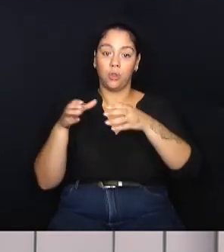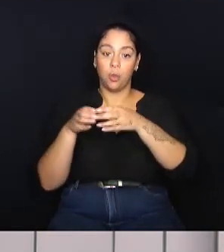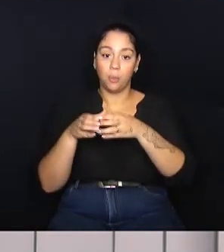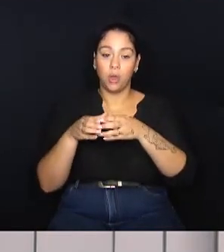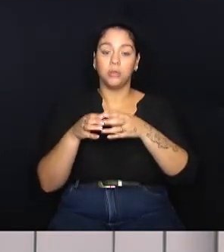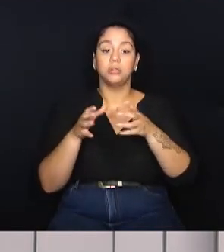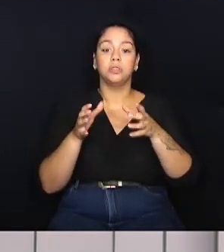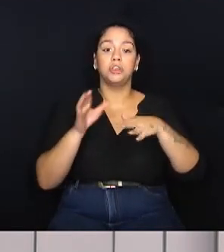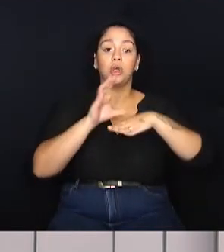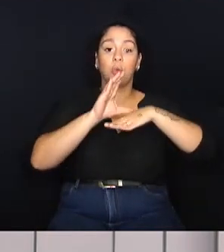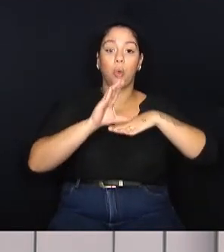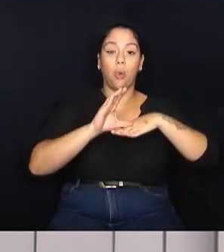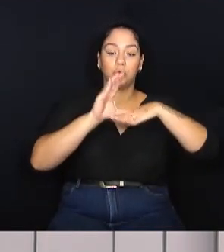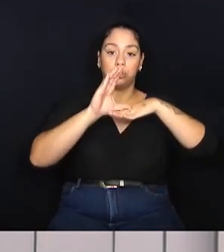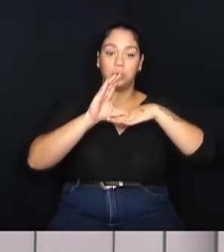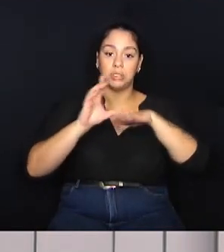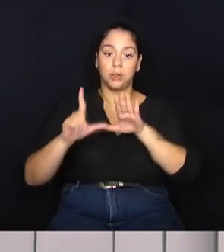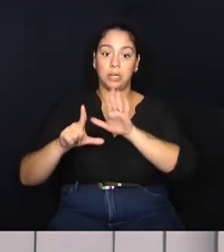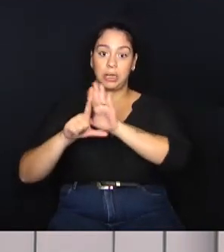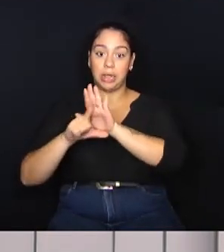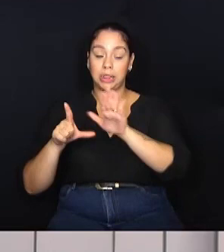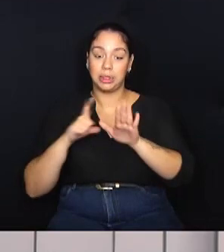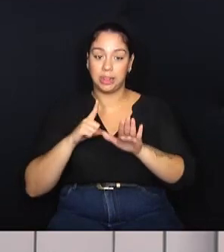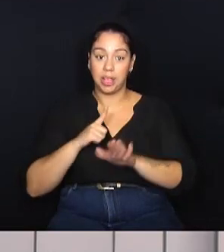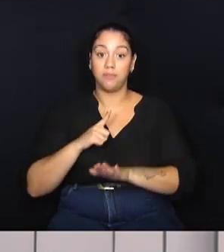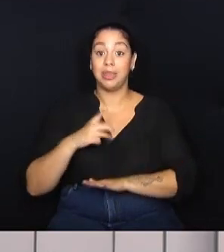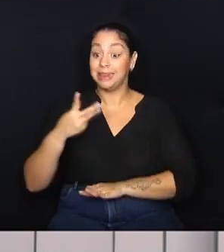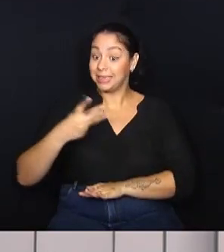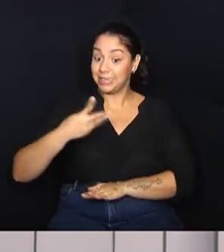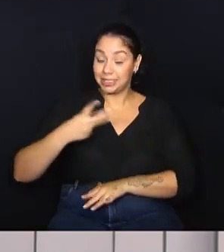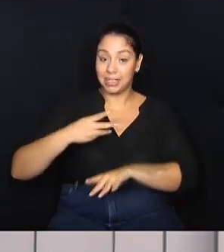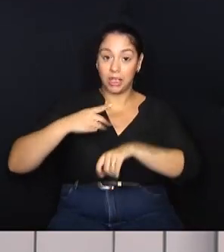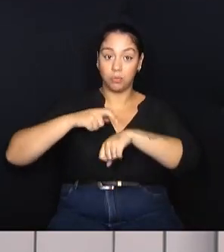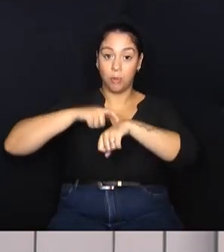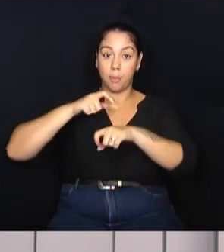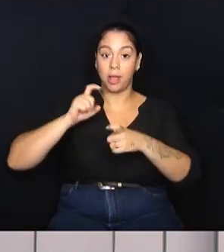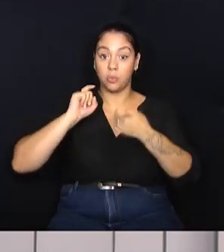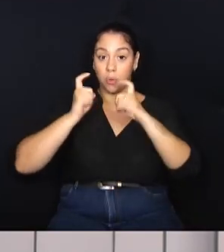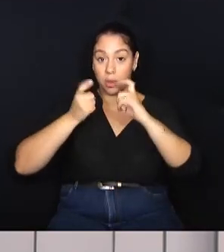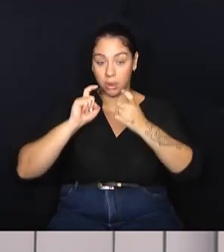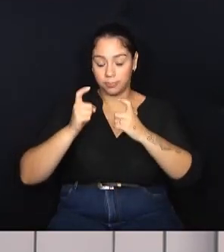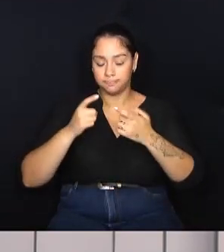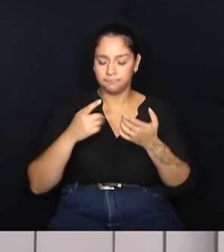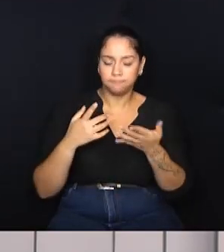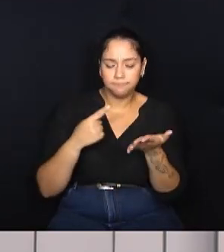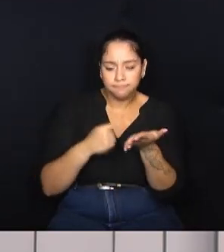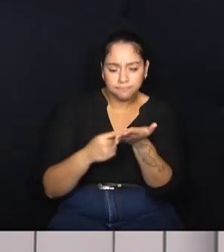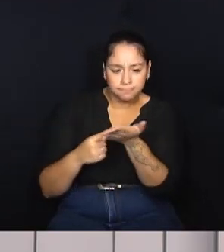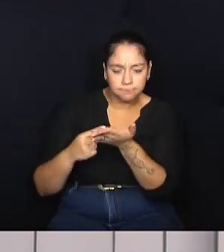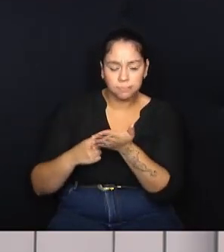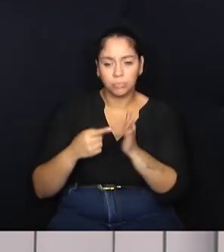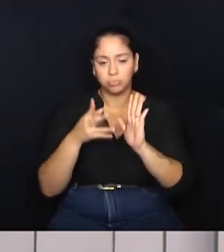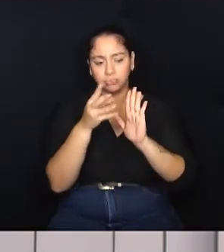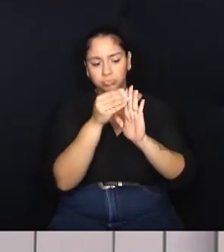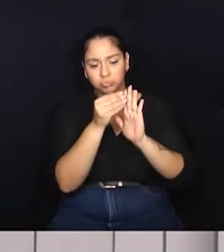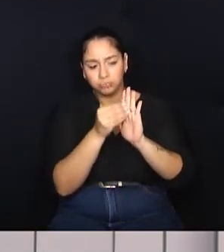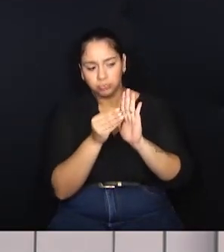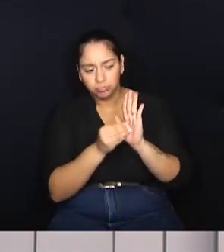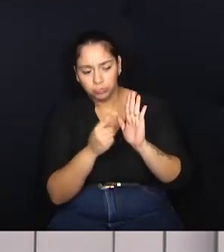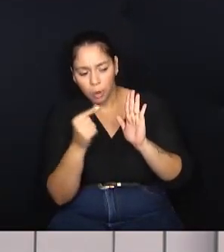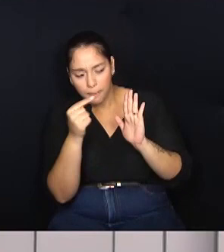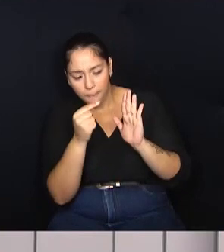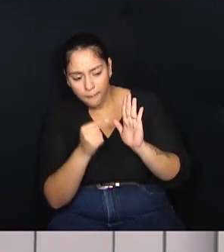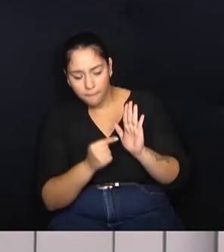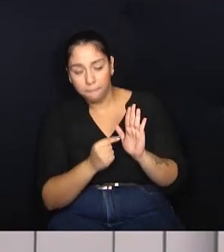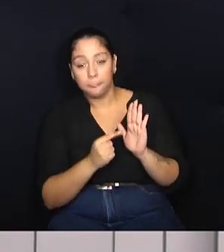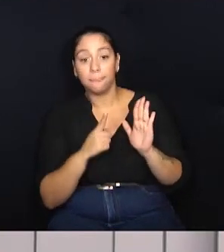se reuniu pela terceira vez no ano para analisar 14 projetos que estavam na pauta. Destes,